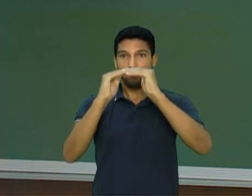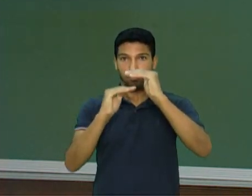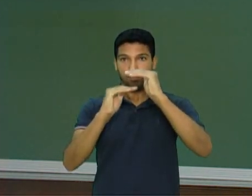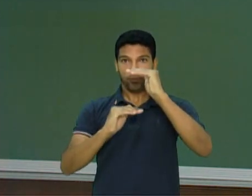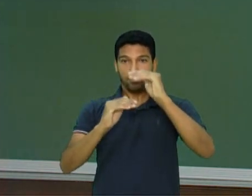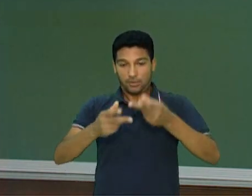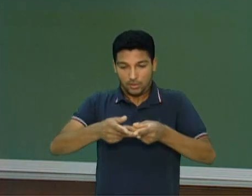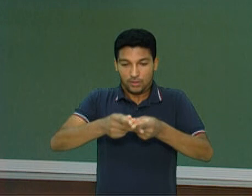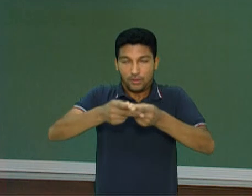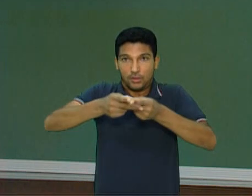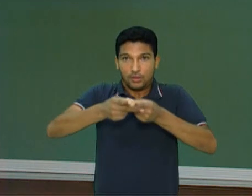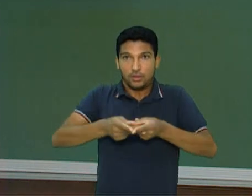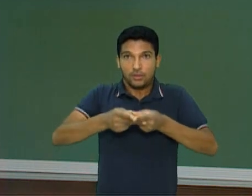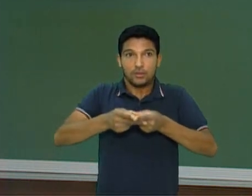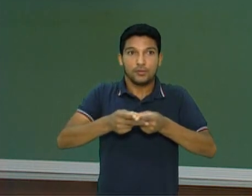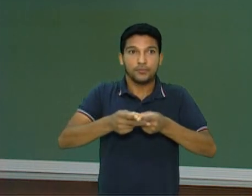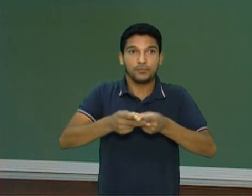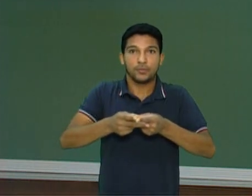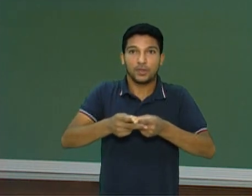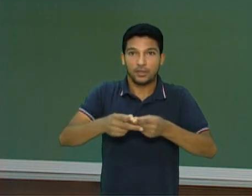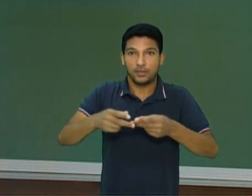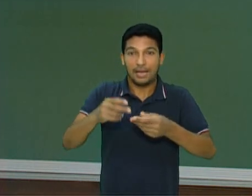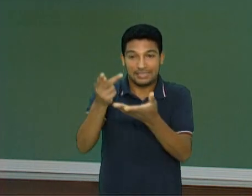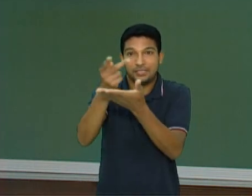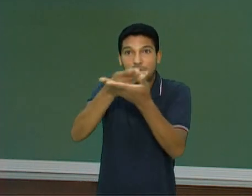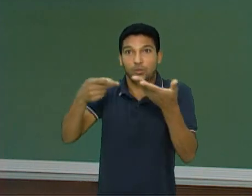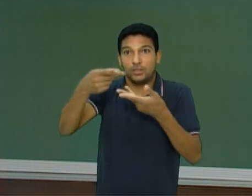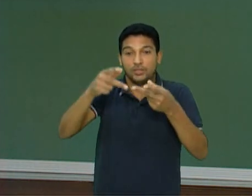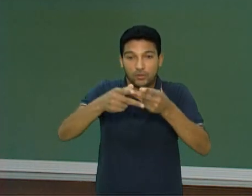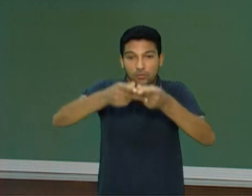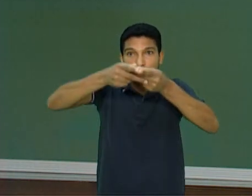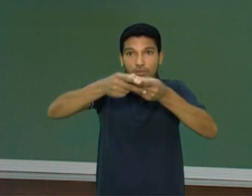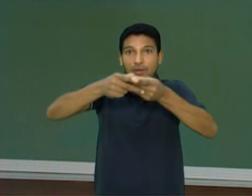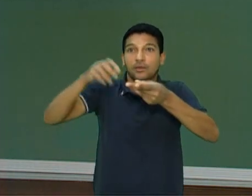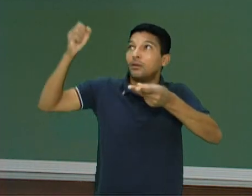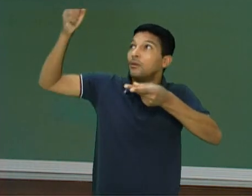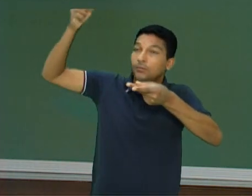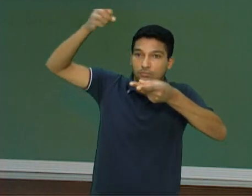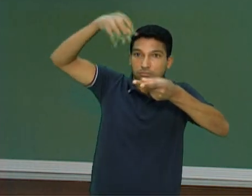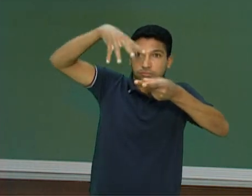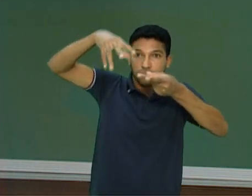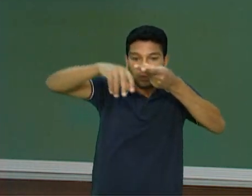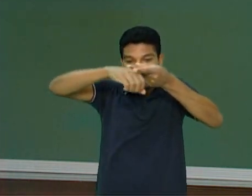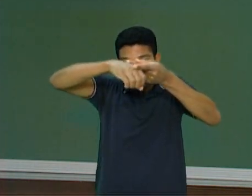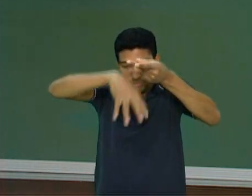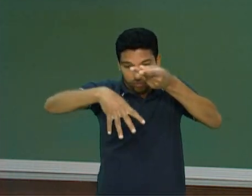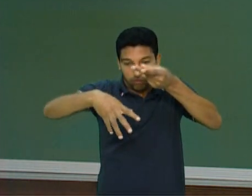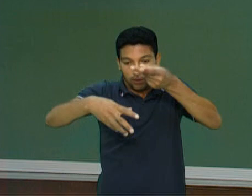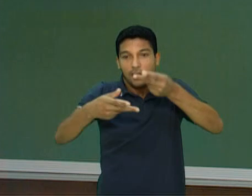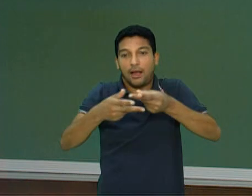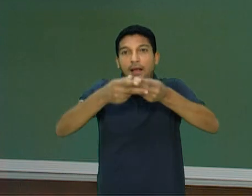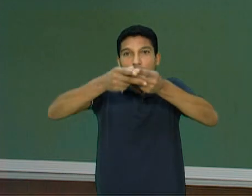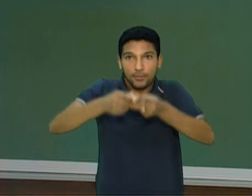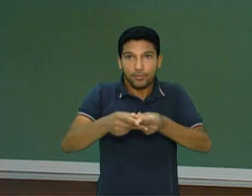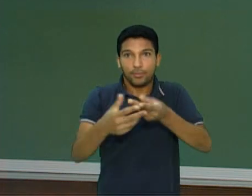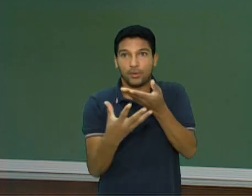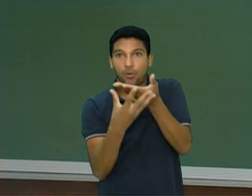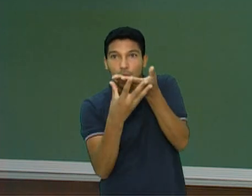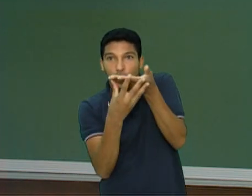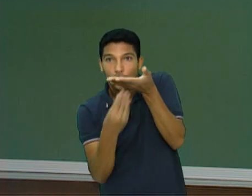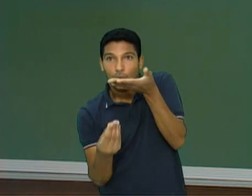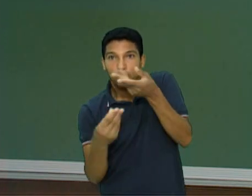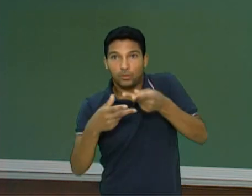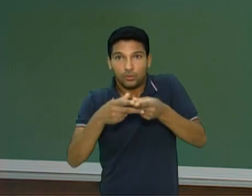a projeção ortogonal da figura toda e não somente do ponto, ok? Beleza? Então tenta imaginar sempre que a